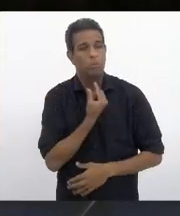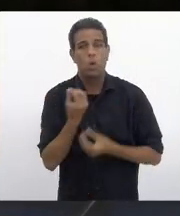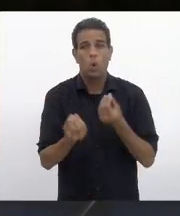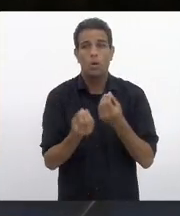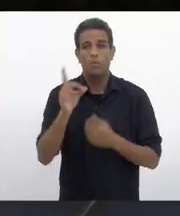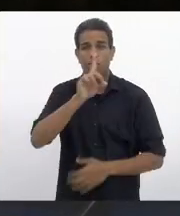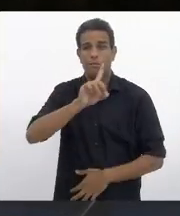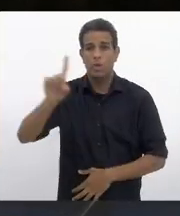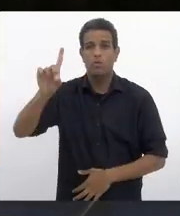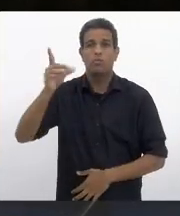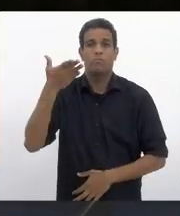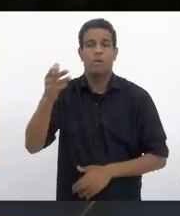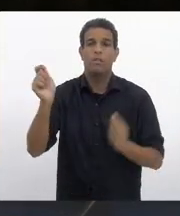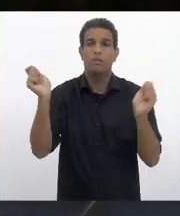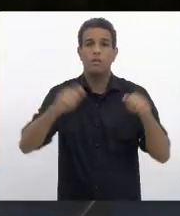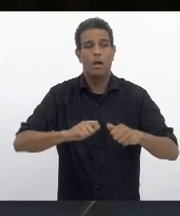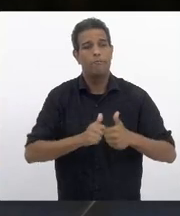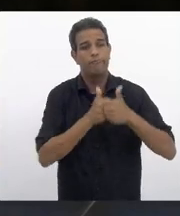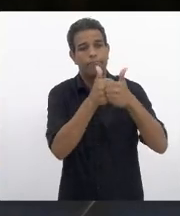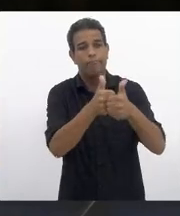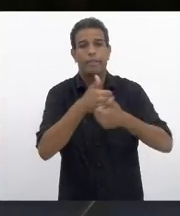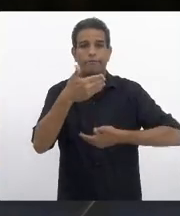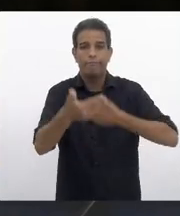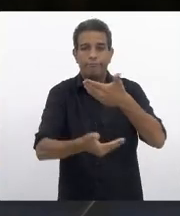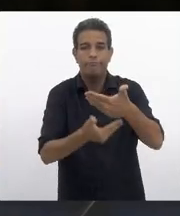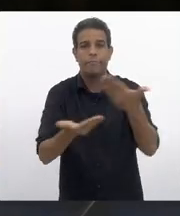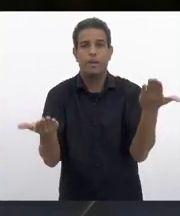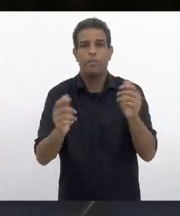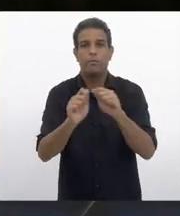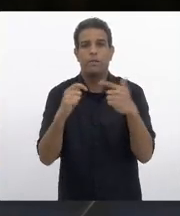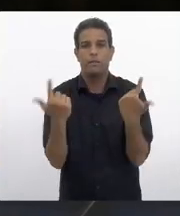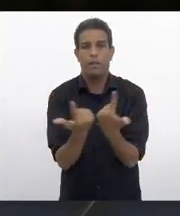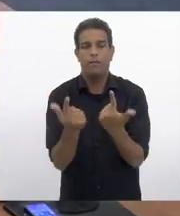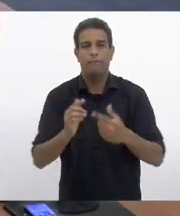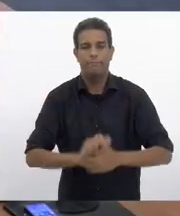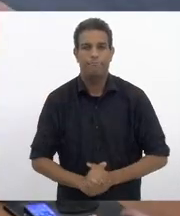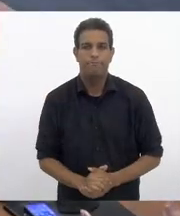que Deus possa nos conduzir ao longo da nossa jornada aqui na Terra.